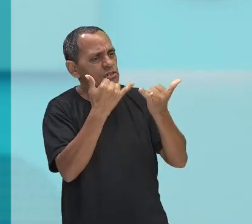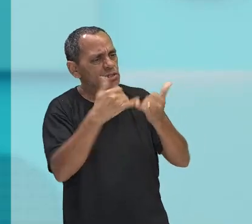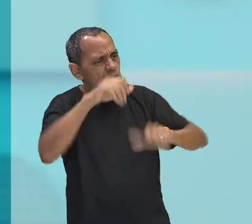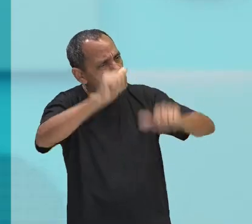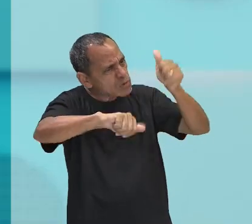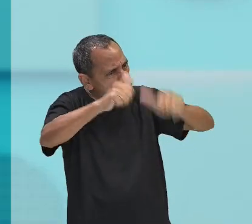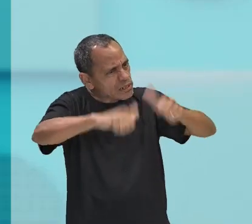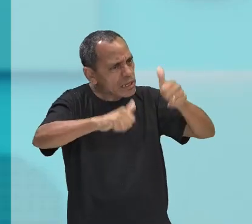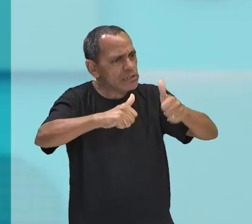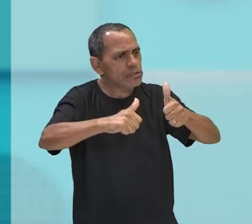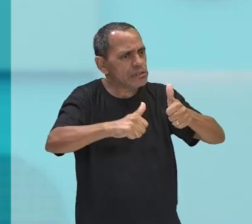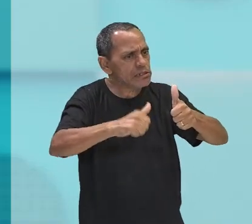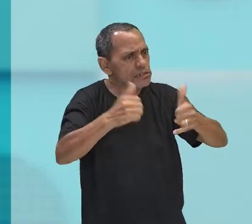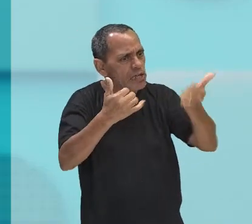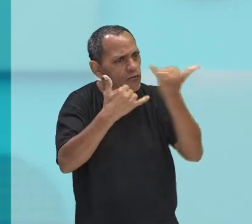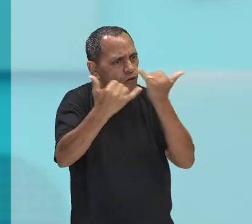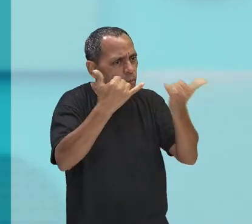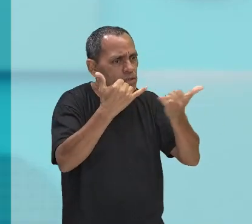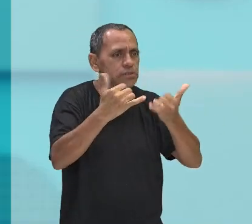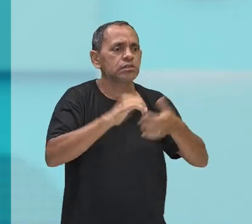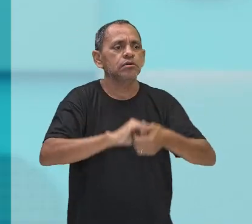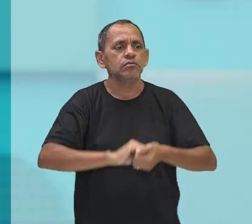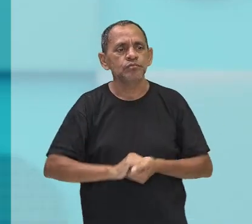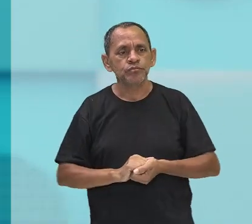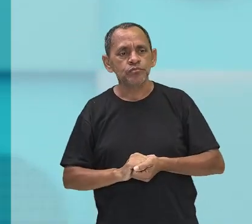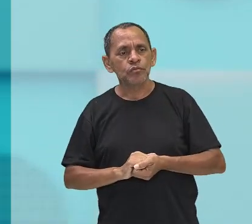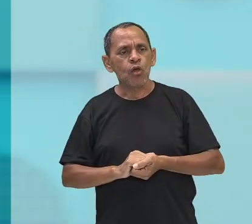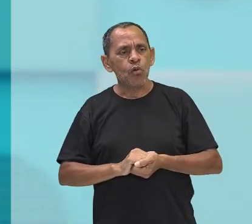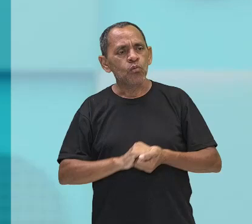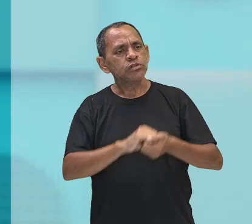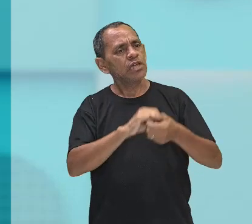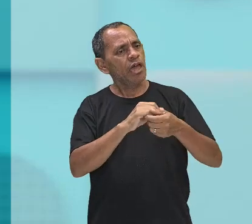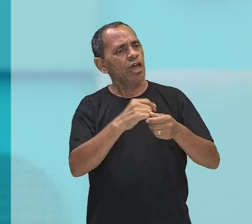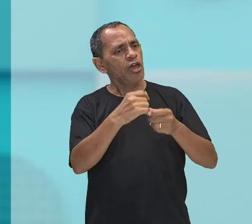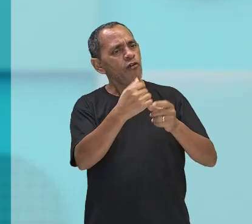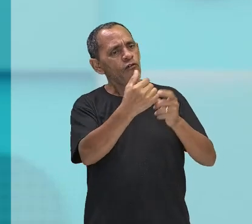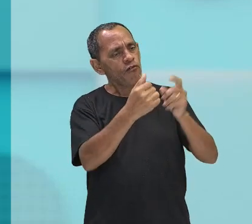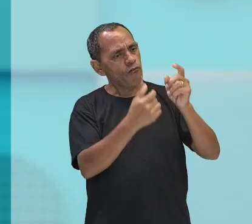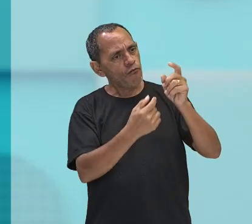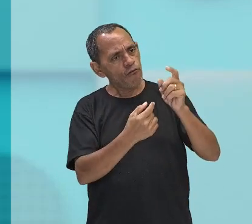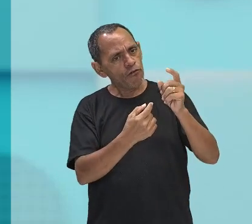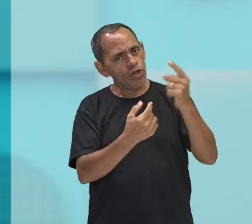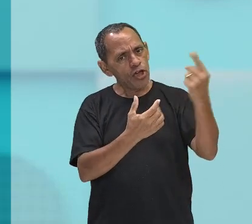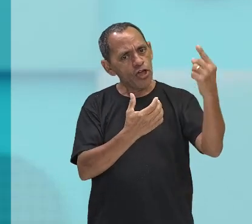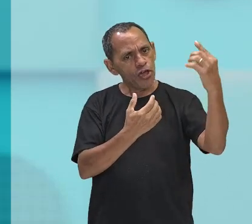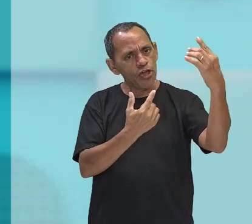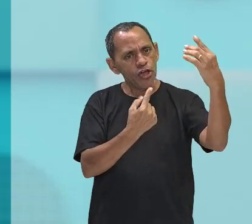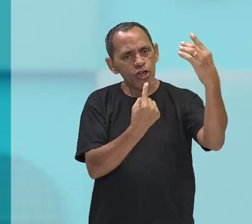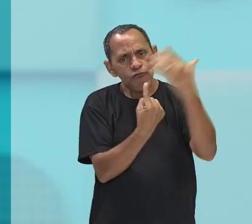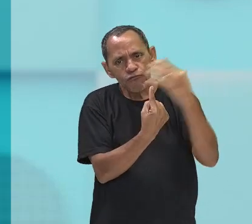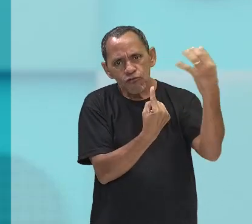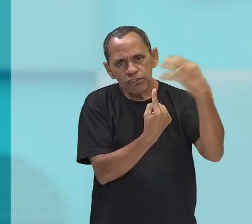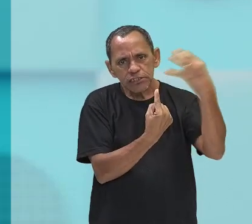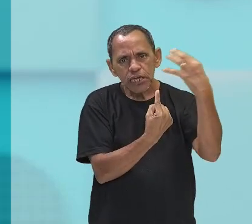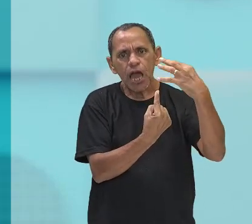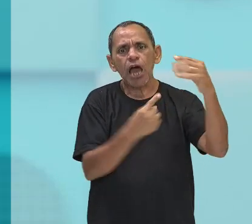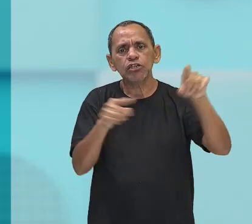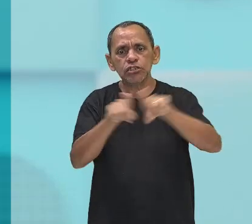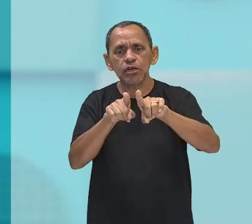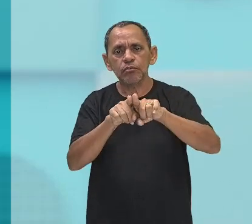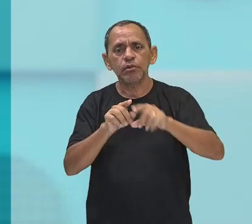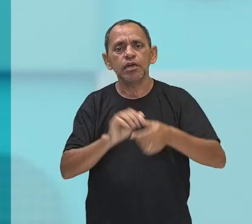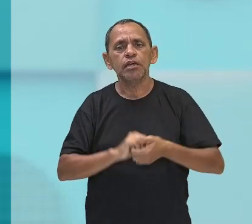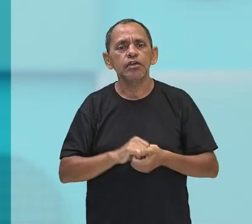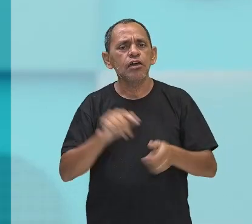análise, né, você deixa se influenciar. Isso faz com que você troque, né, com que você mude de